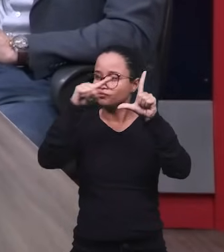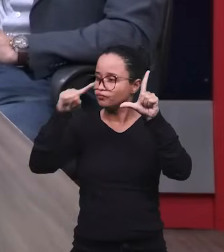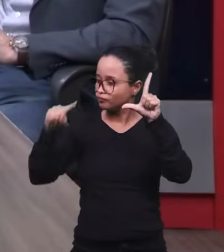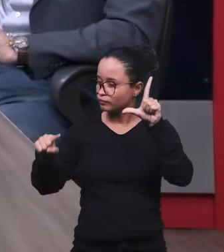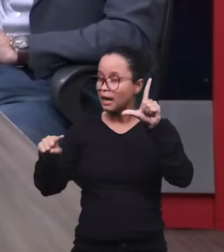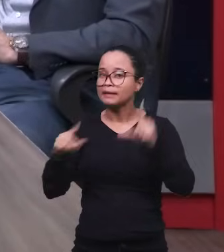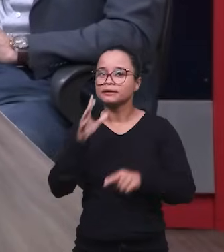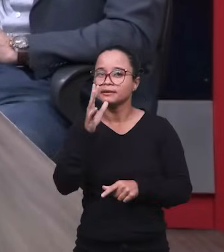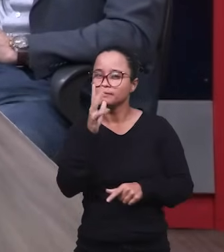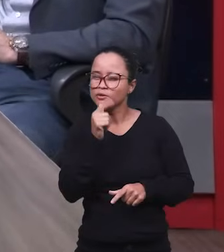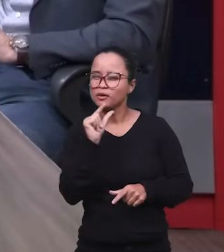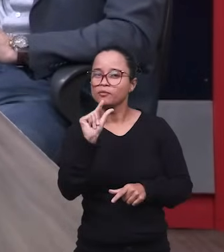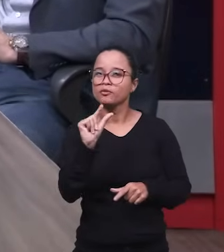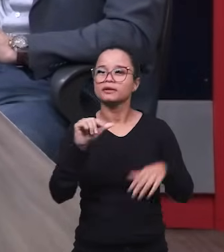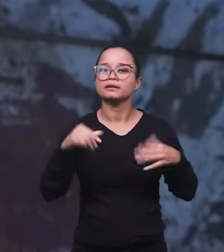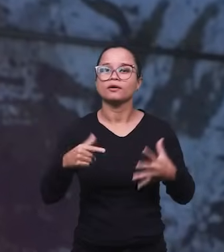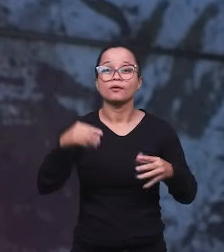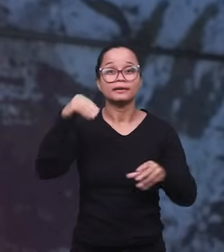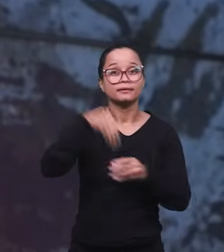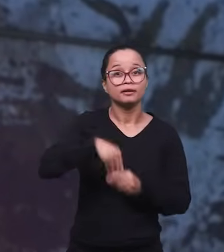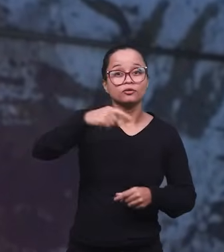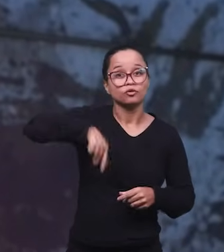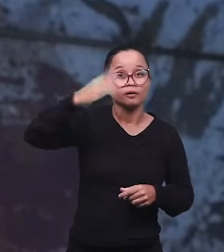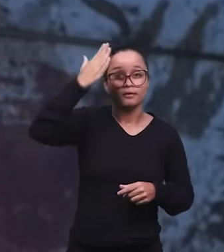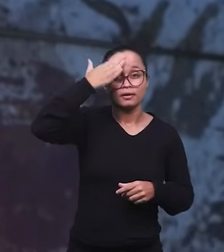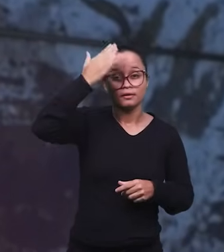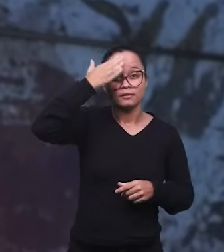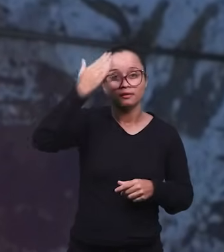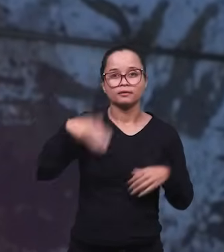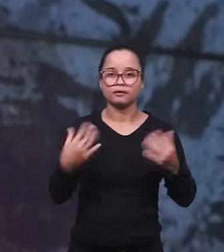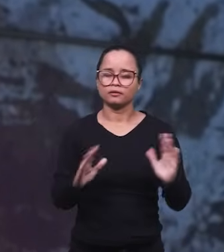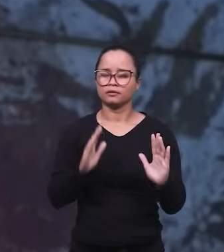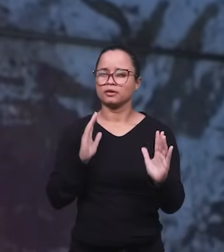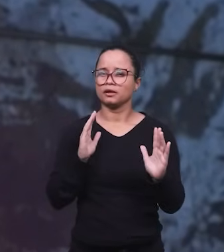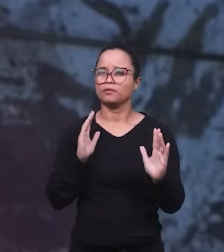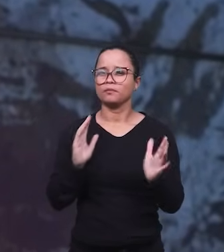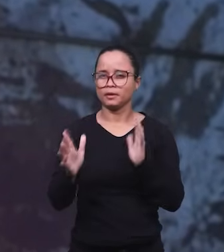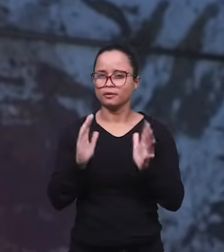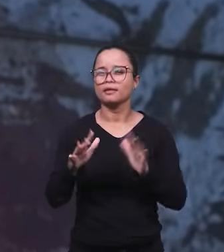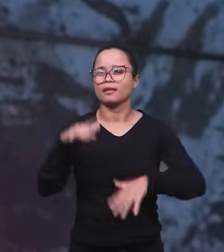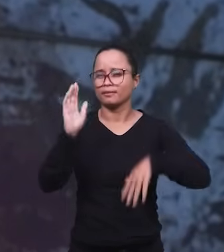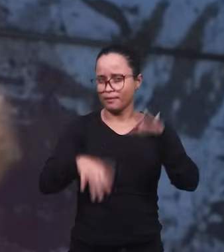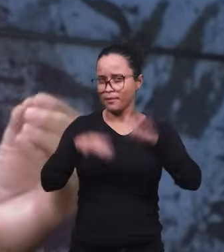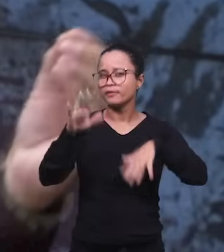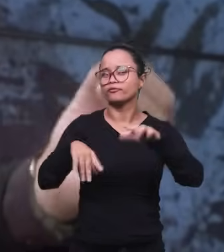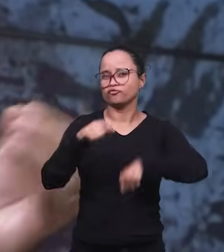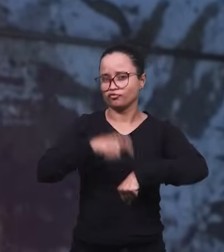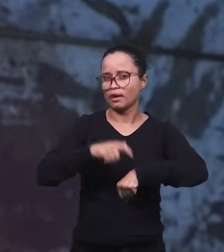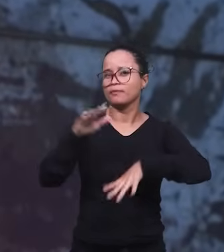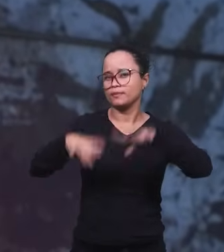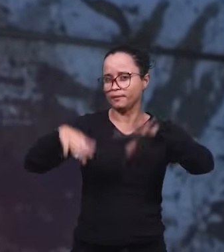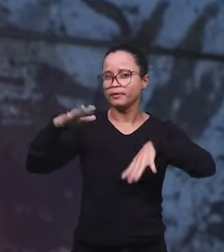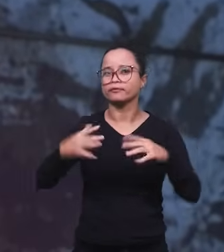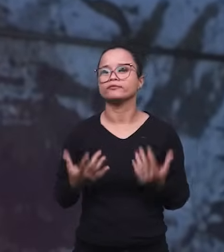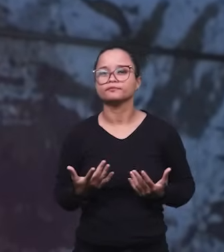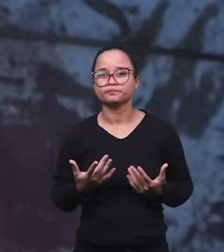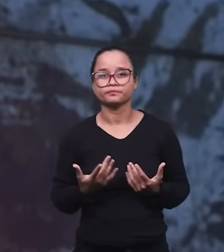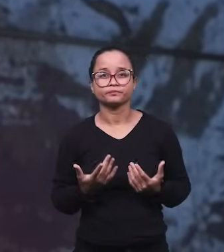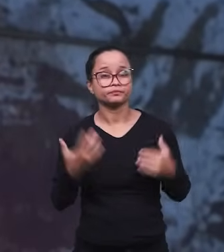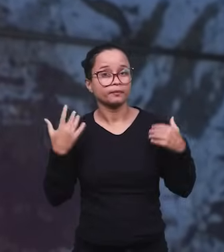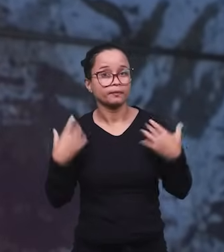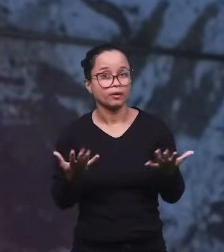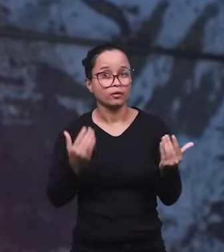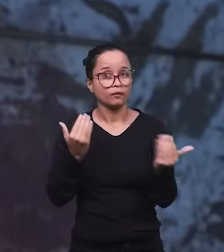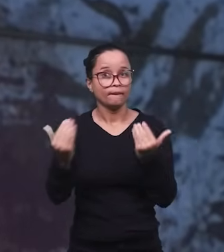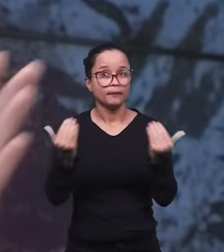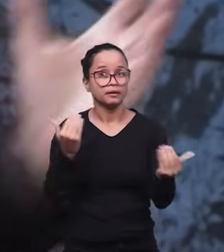isso que dentro da nossa compreensão, nós vemos que o tempo é relativo. Então, o tempo ele se compara ali de